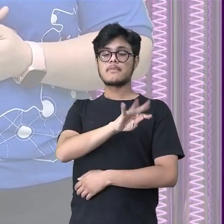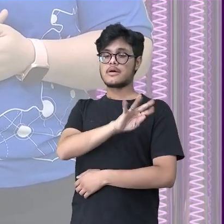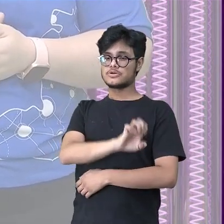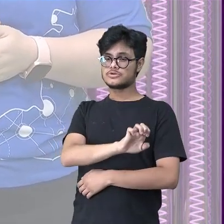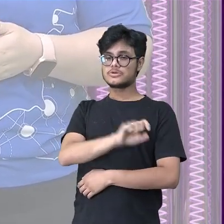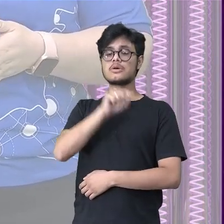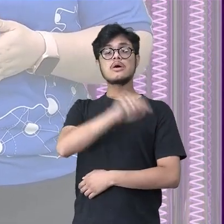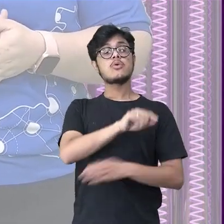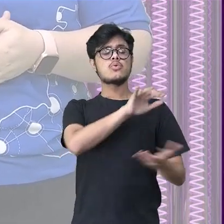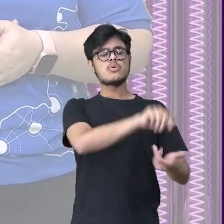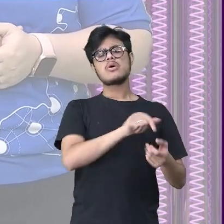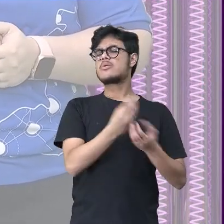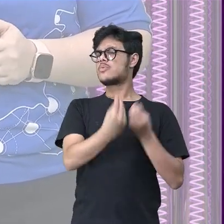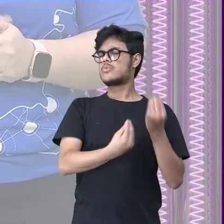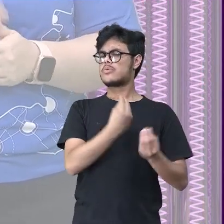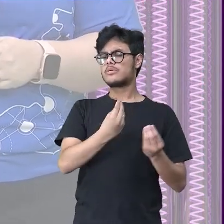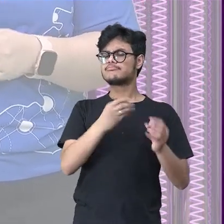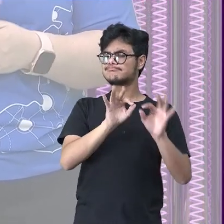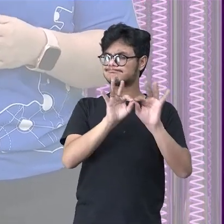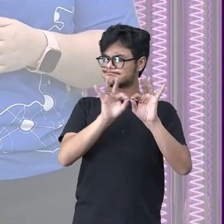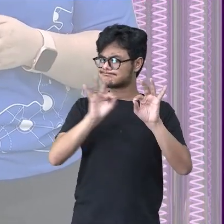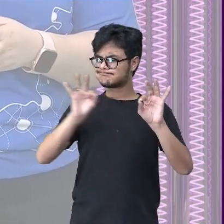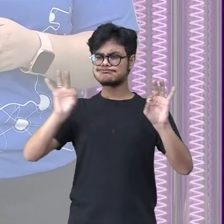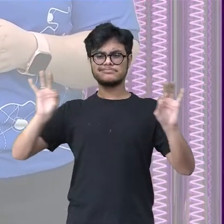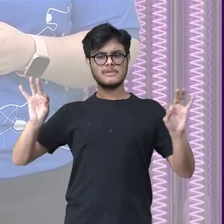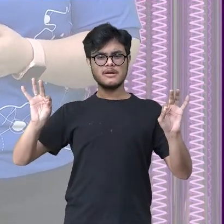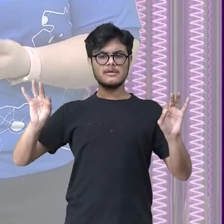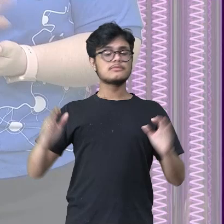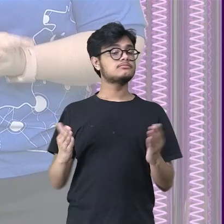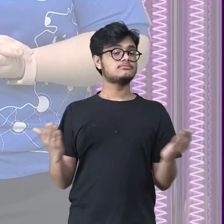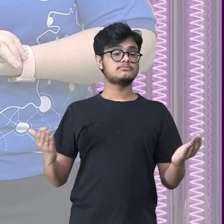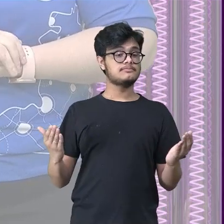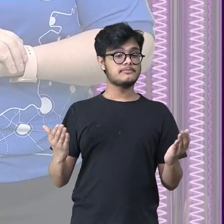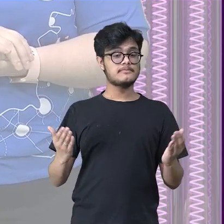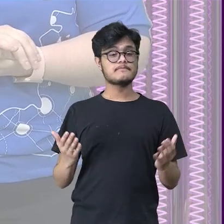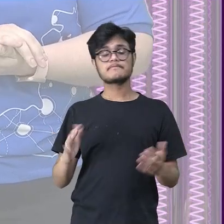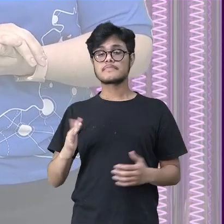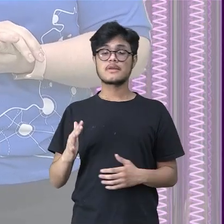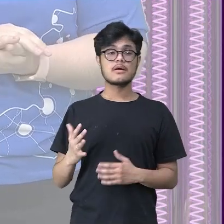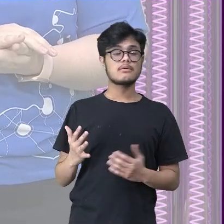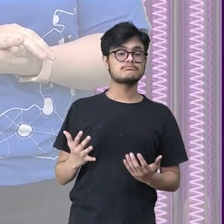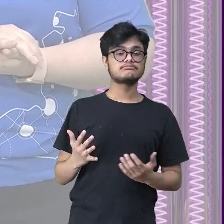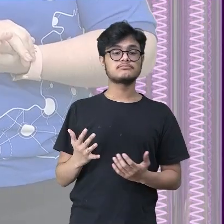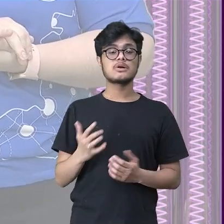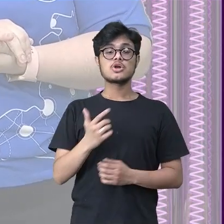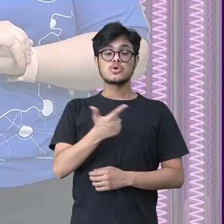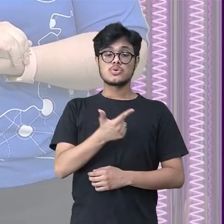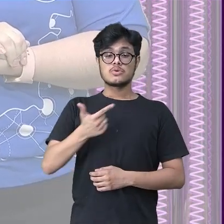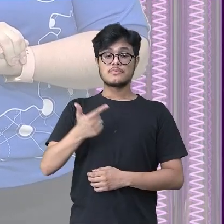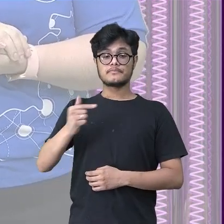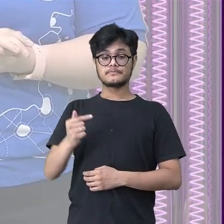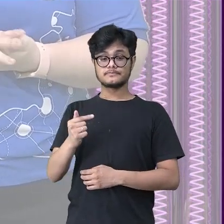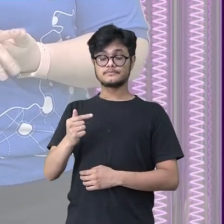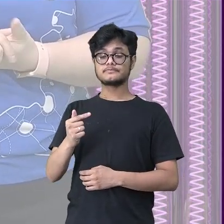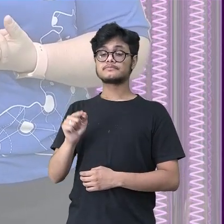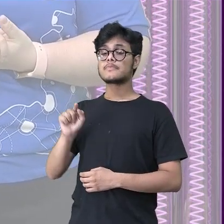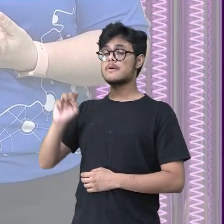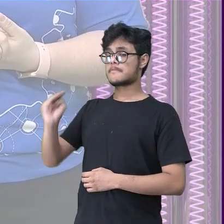aí desses dois planetas, né, do planeta Marte até o Sol, é de 227